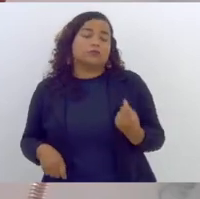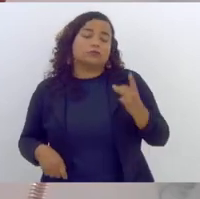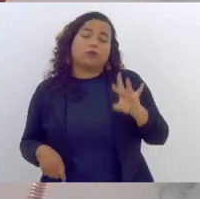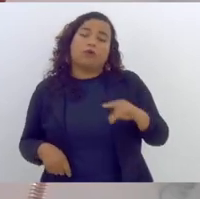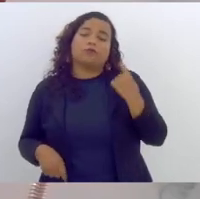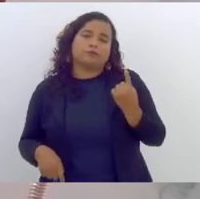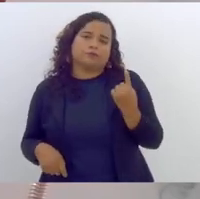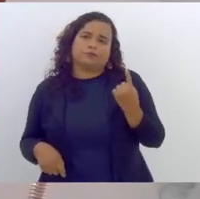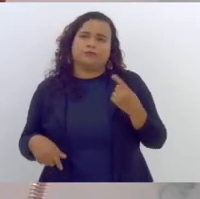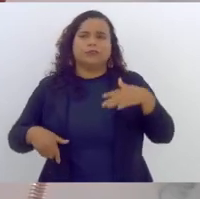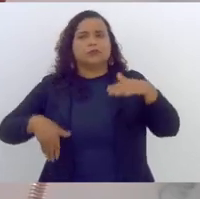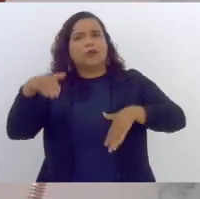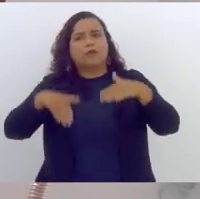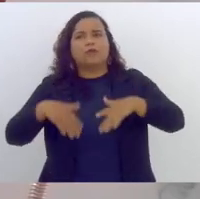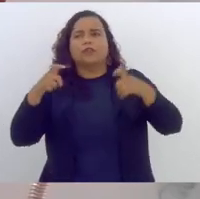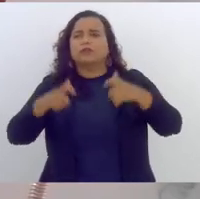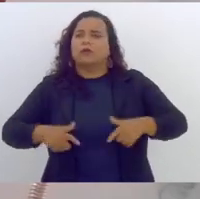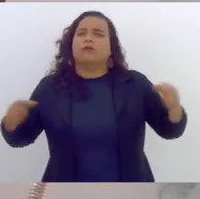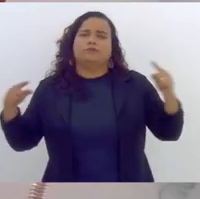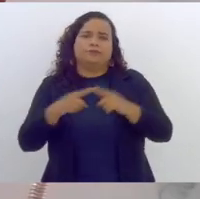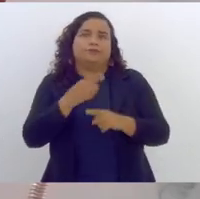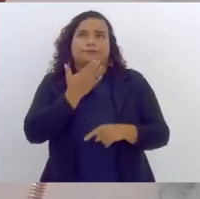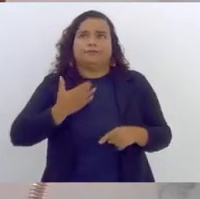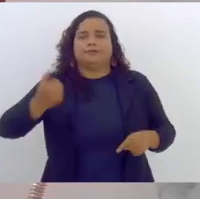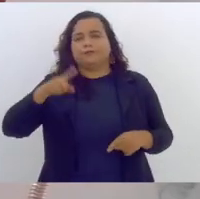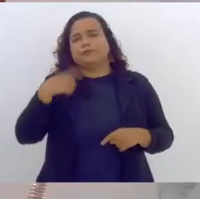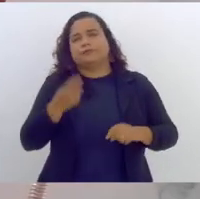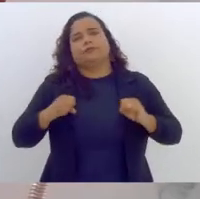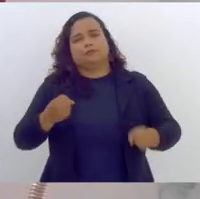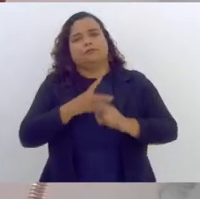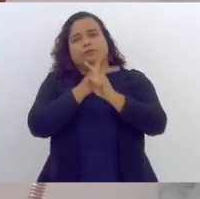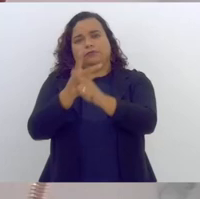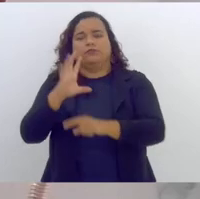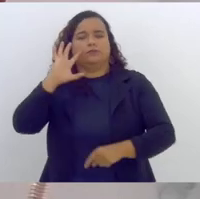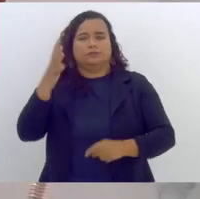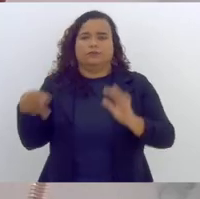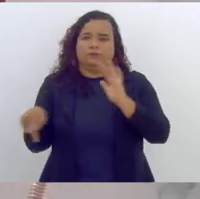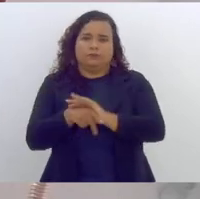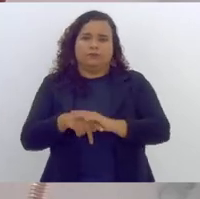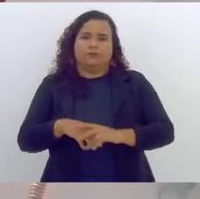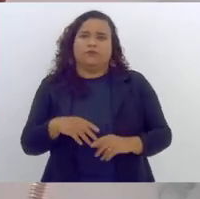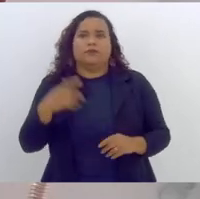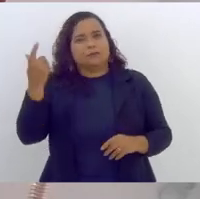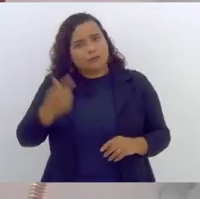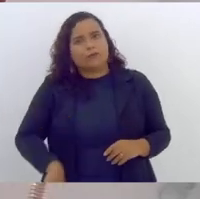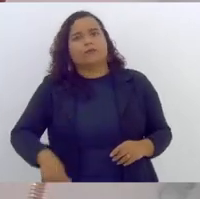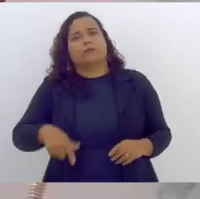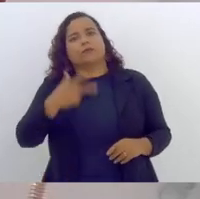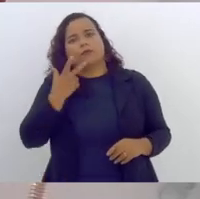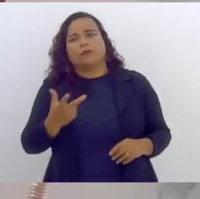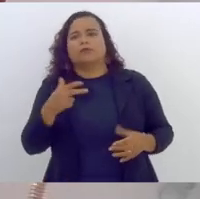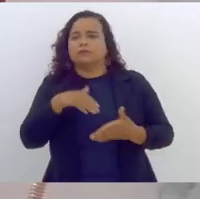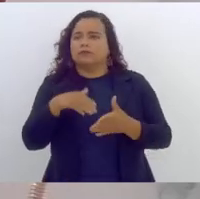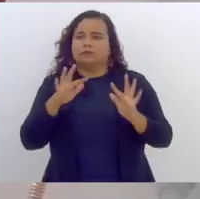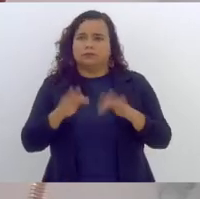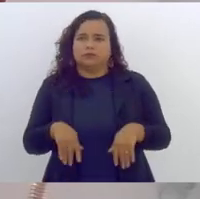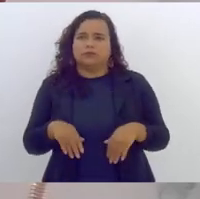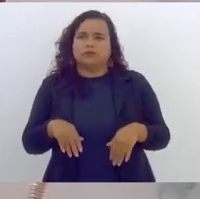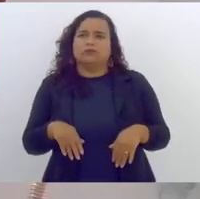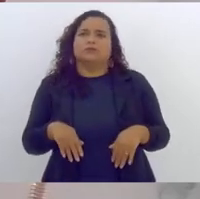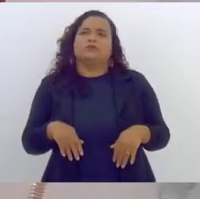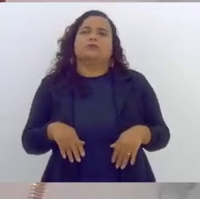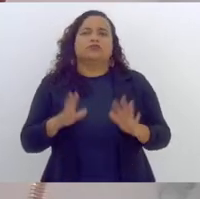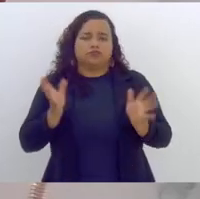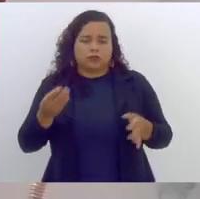Talvez seja o local mais apropriado para a gente buscar uma solução mais uma vez repito e terminando a minha palavra como está